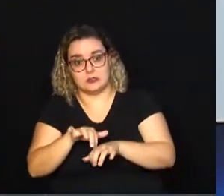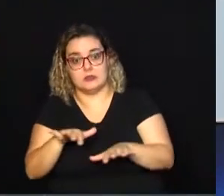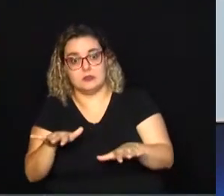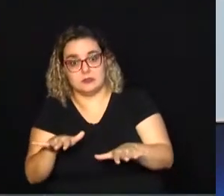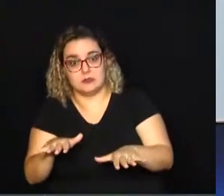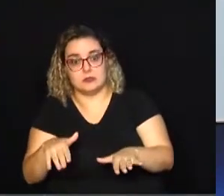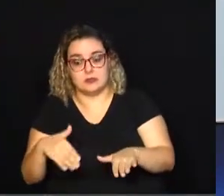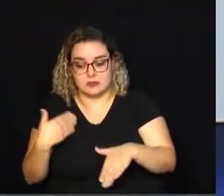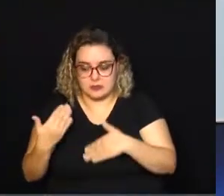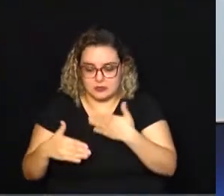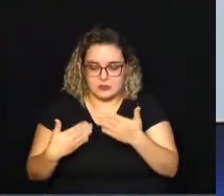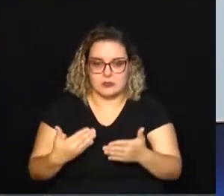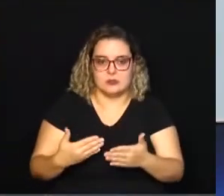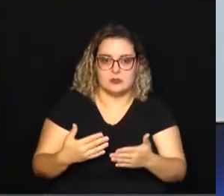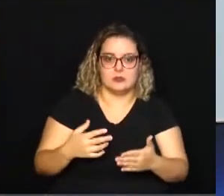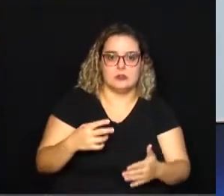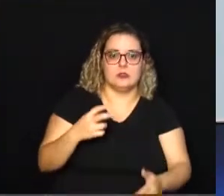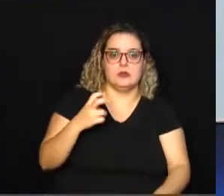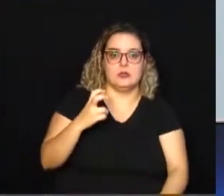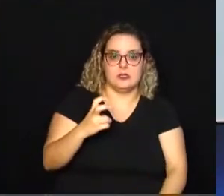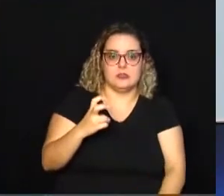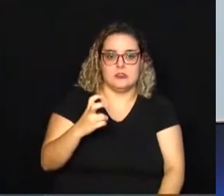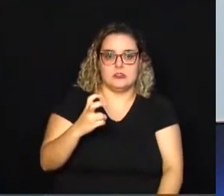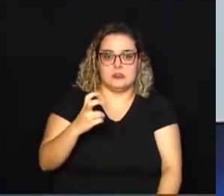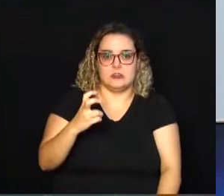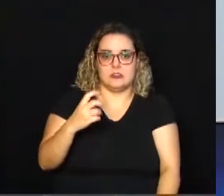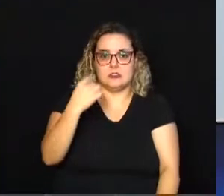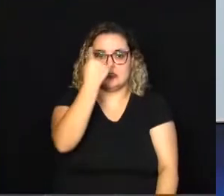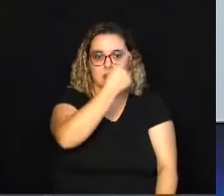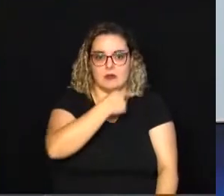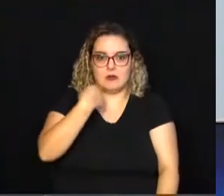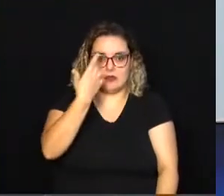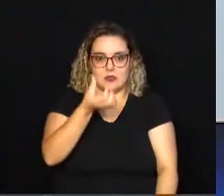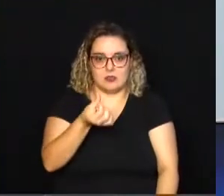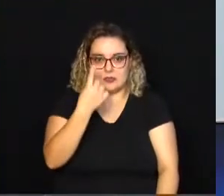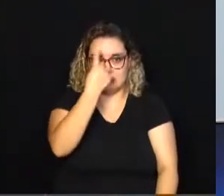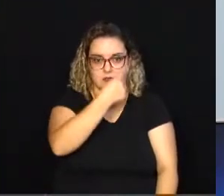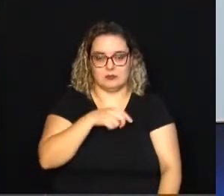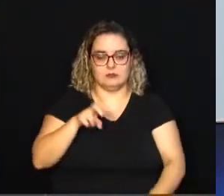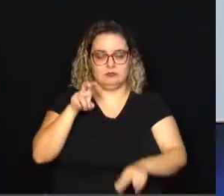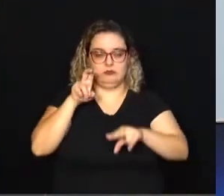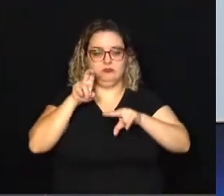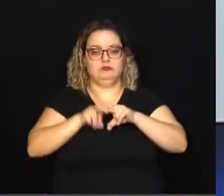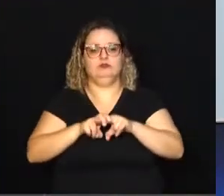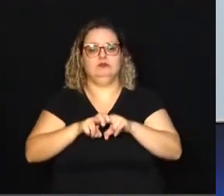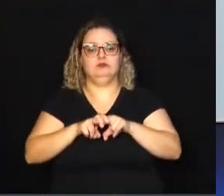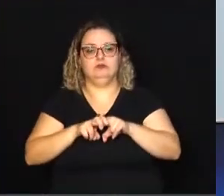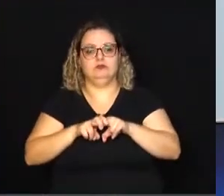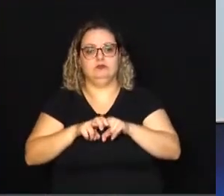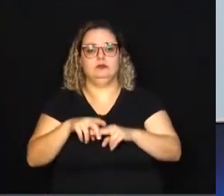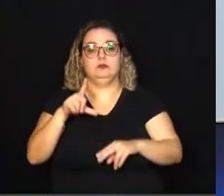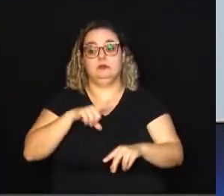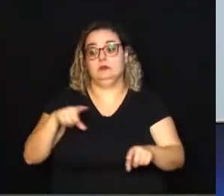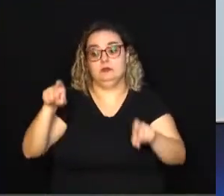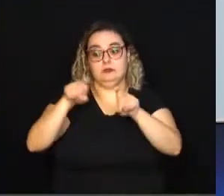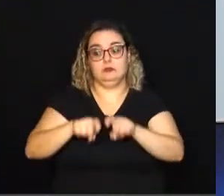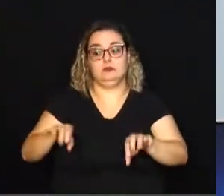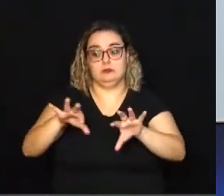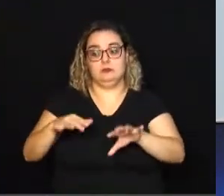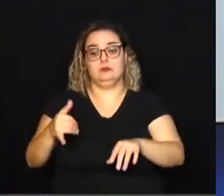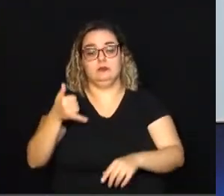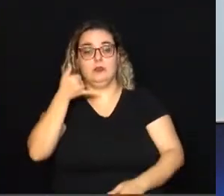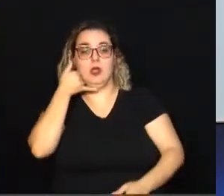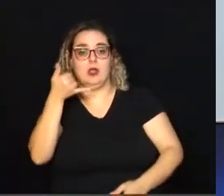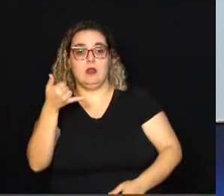com 5, 6 horas, o aluno sentado, sendo que ele tem computador, celular, tanta coisa em